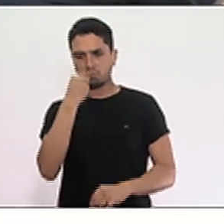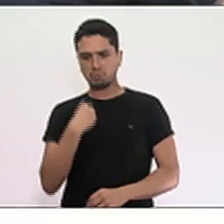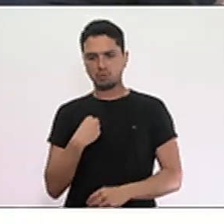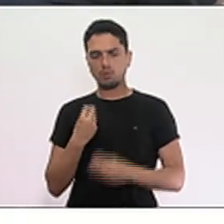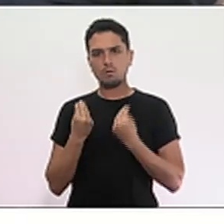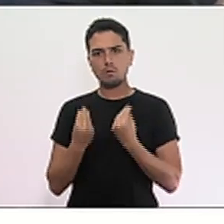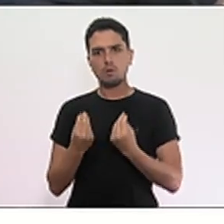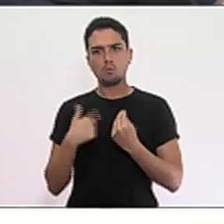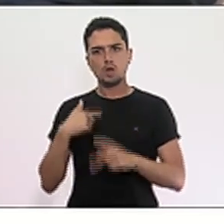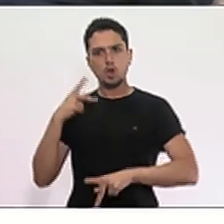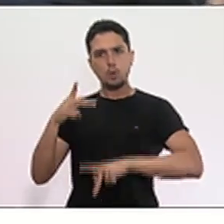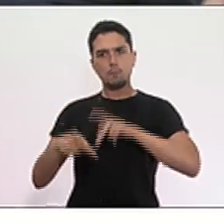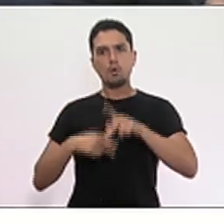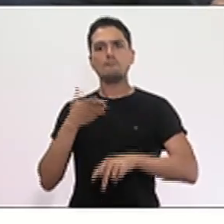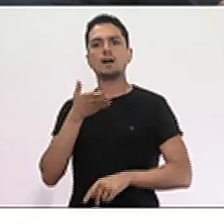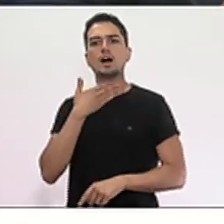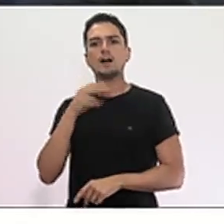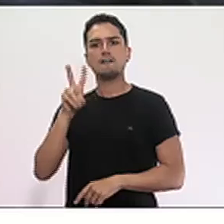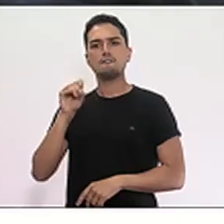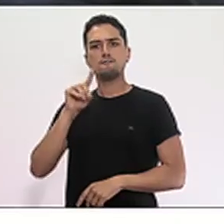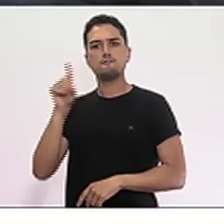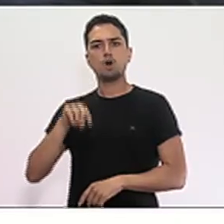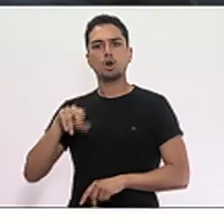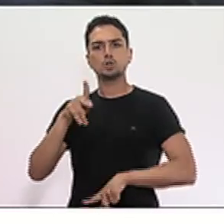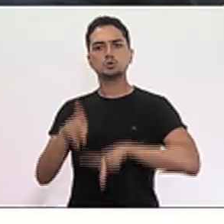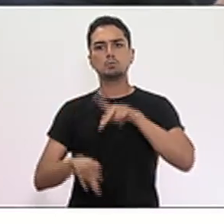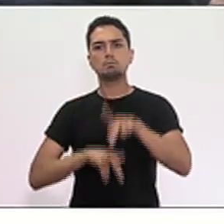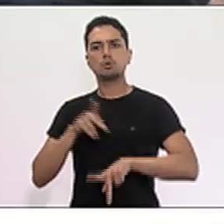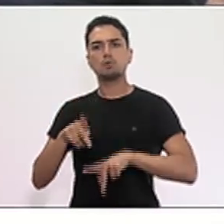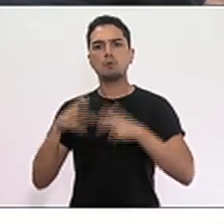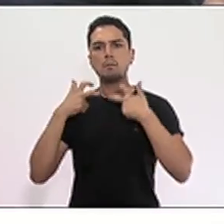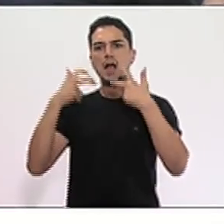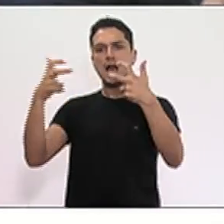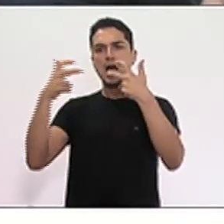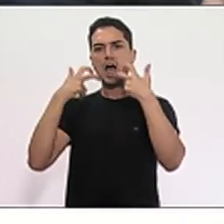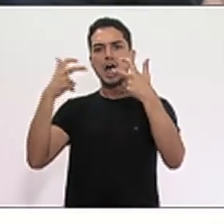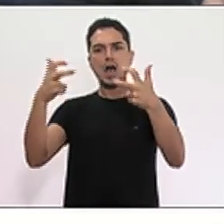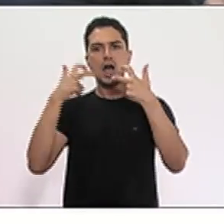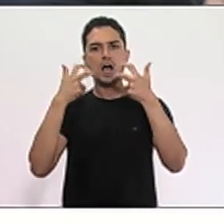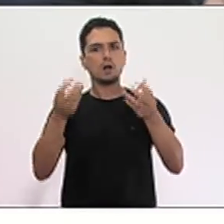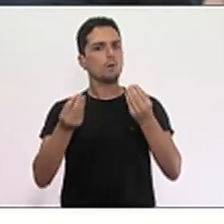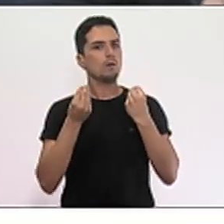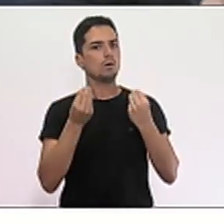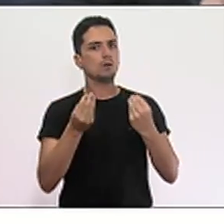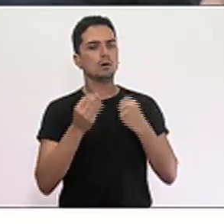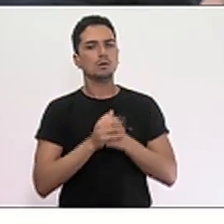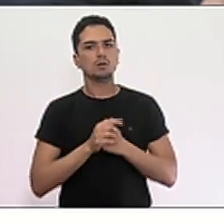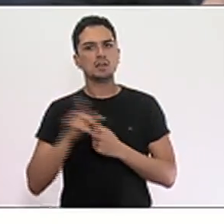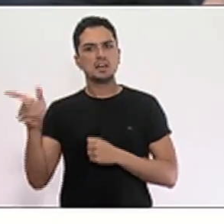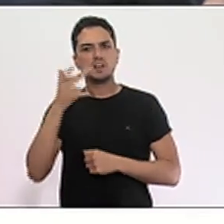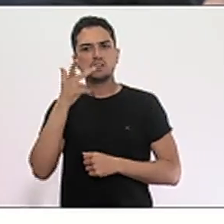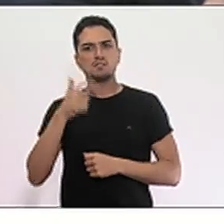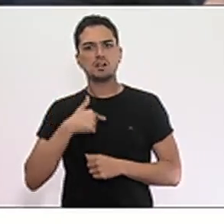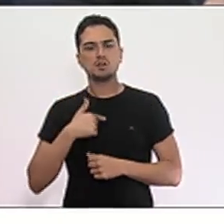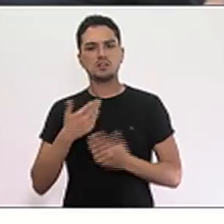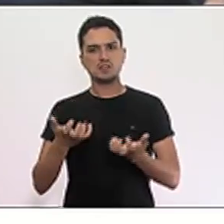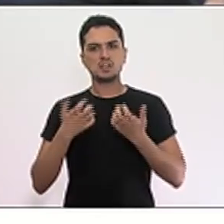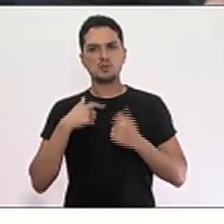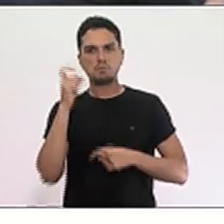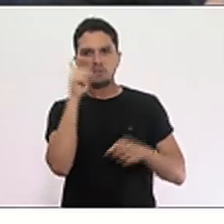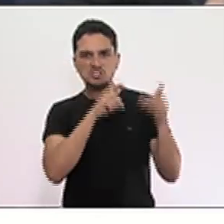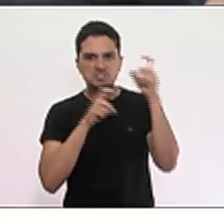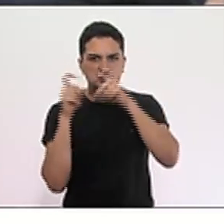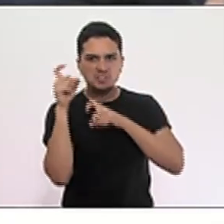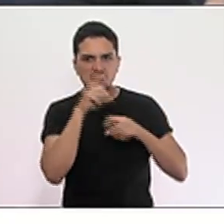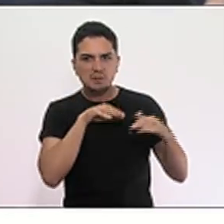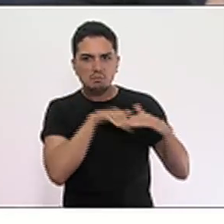Povo. Aqui que é a Casa do Povo, nós temos que chamar ele de novo, que ele veio aqui, se comprometeu com a porção de lorota, e a gente viu que ele